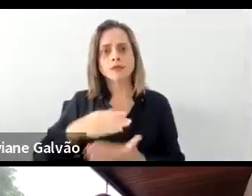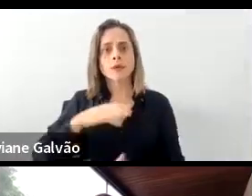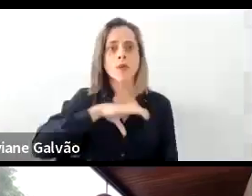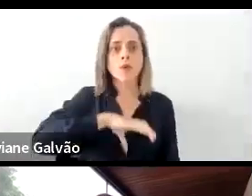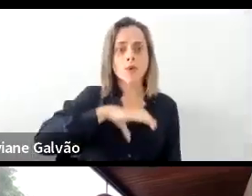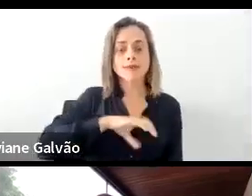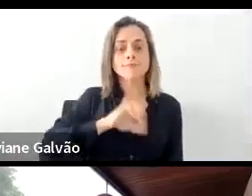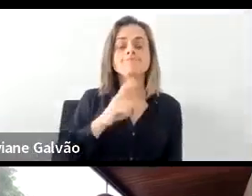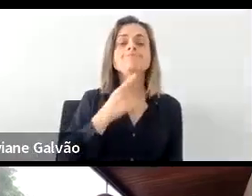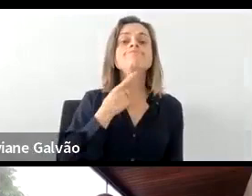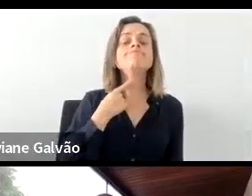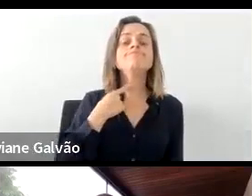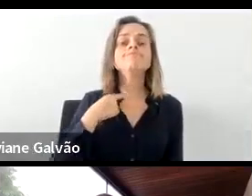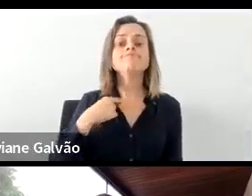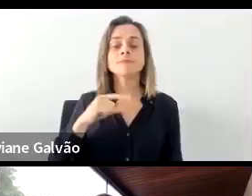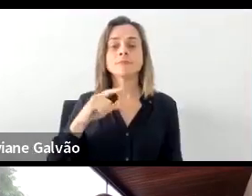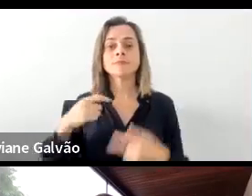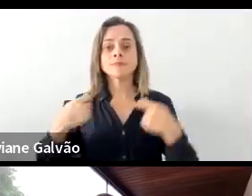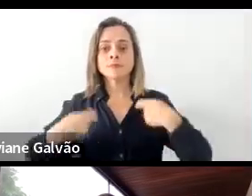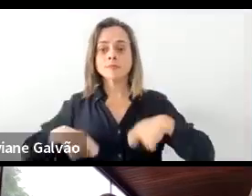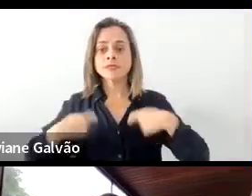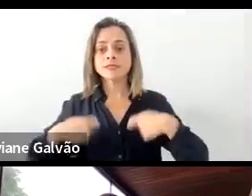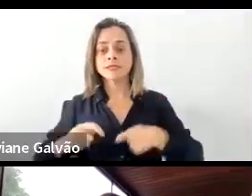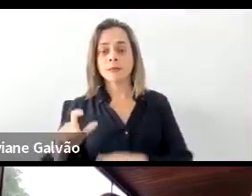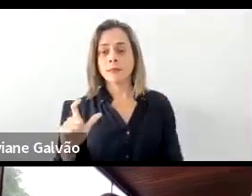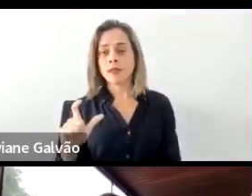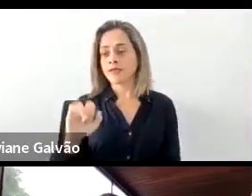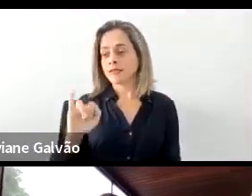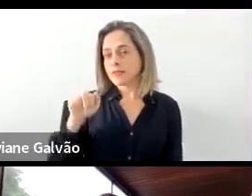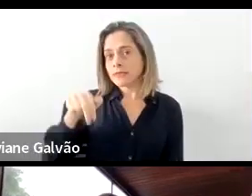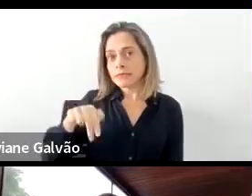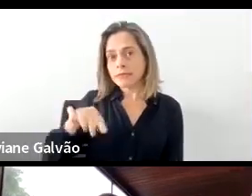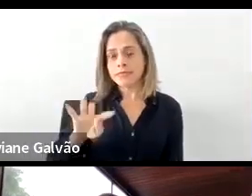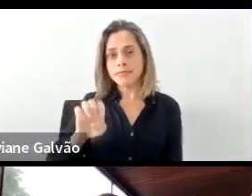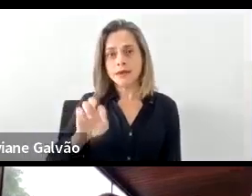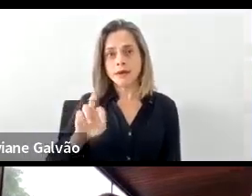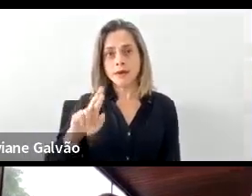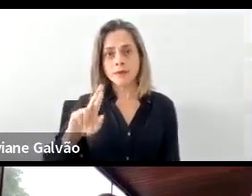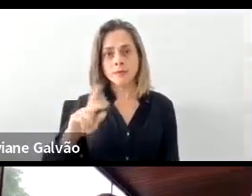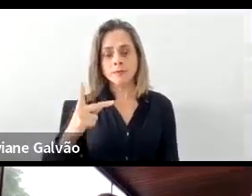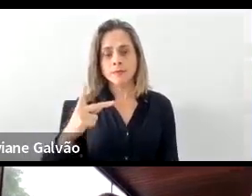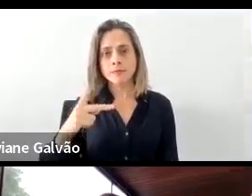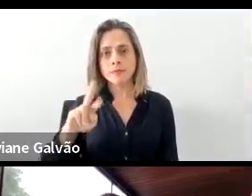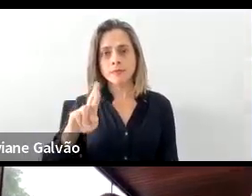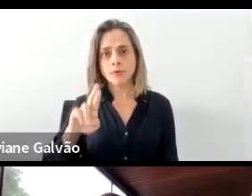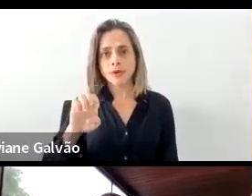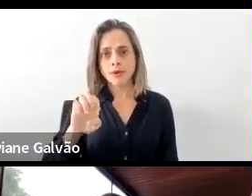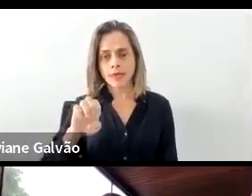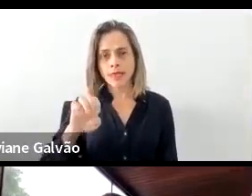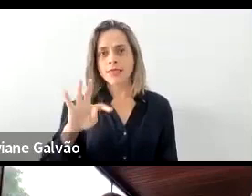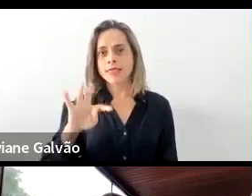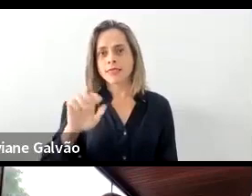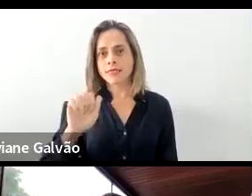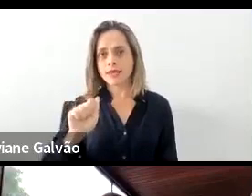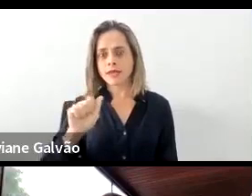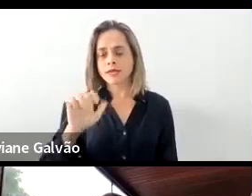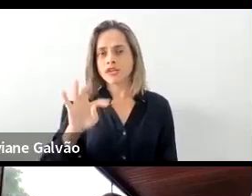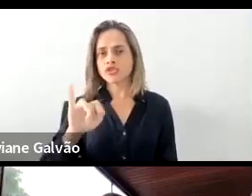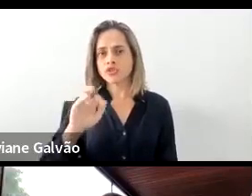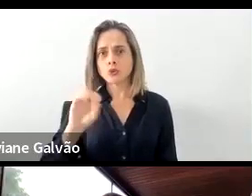Portuguese, please move to Portuguese in interpretation. Aqueles que precisarem